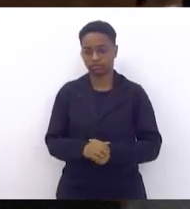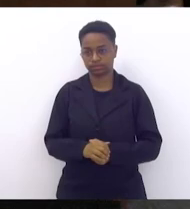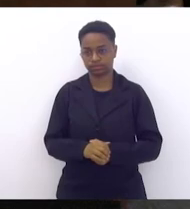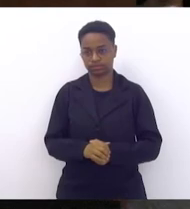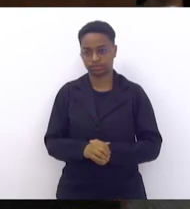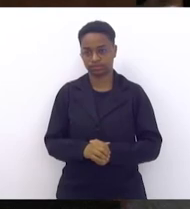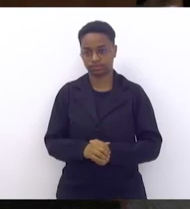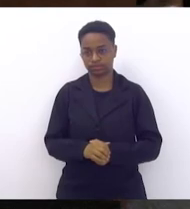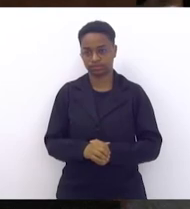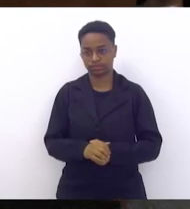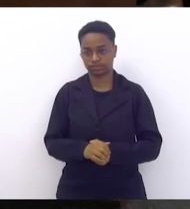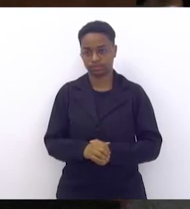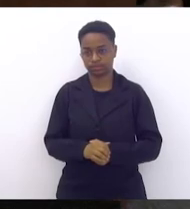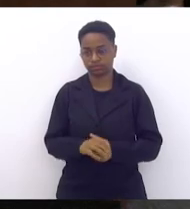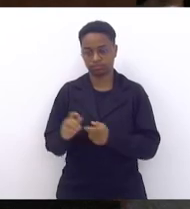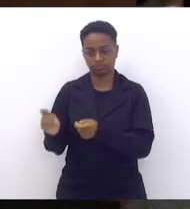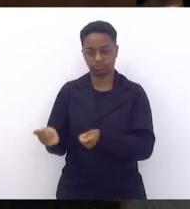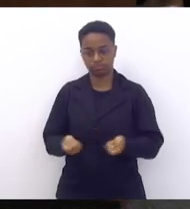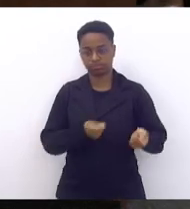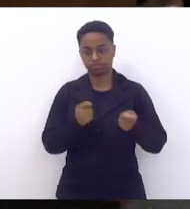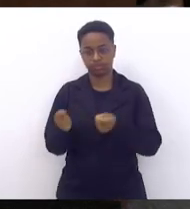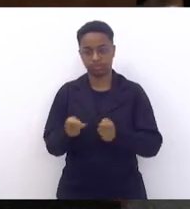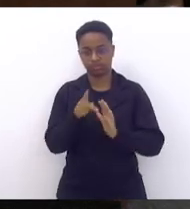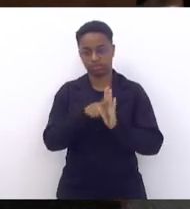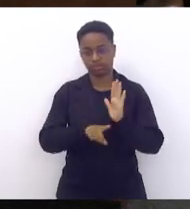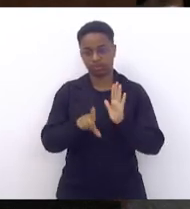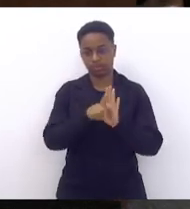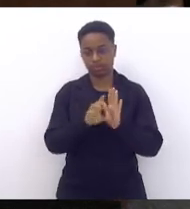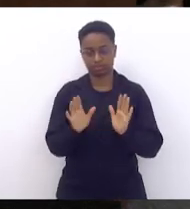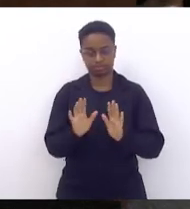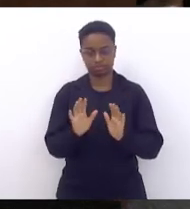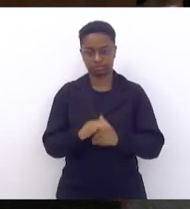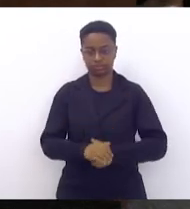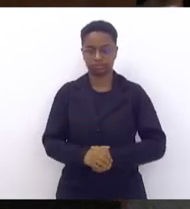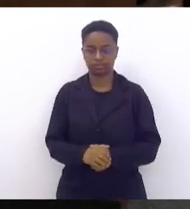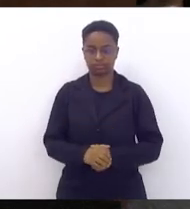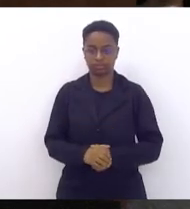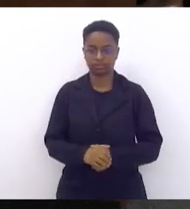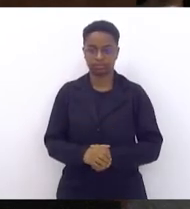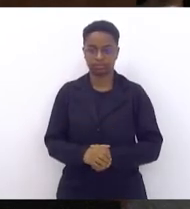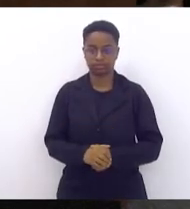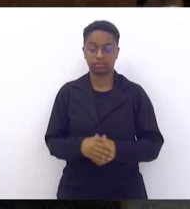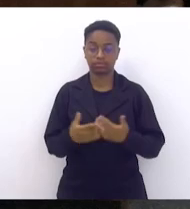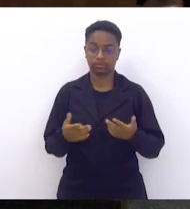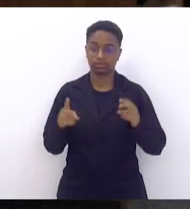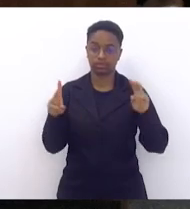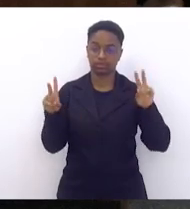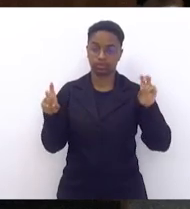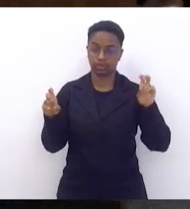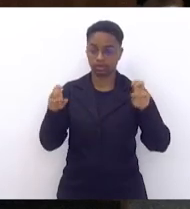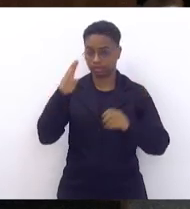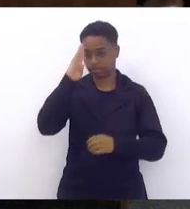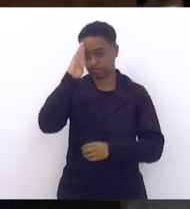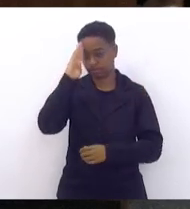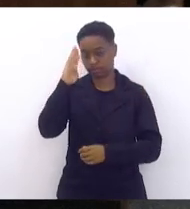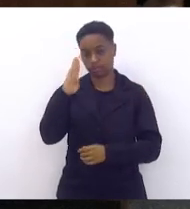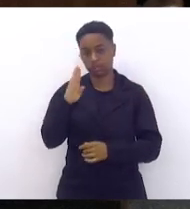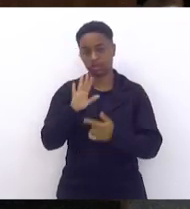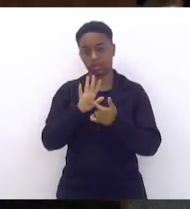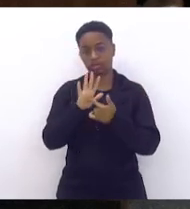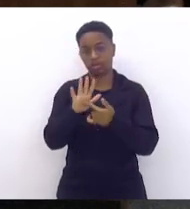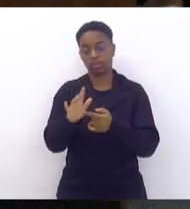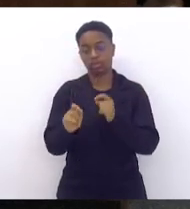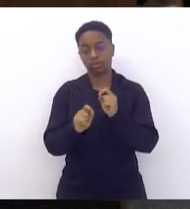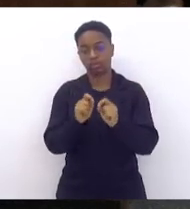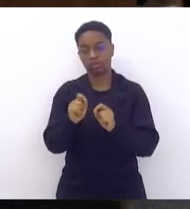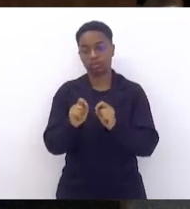de forma corriqueira projetos de lei. E o título original era dispõe sobre o